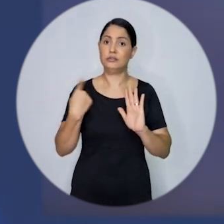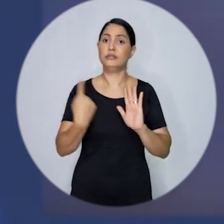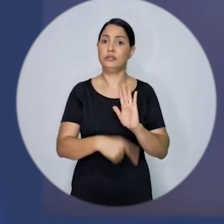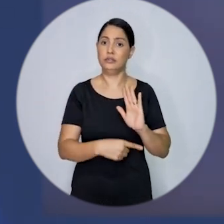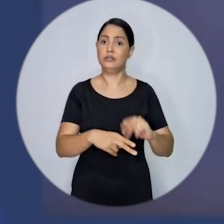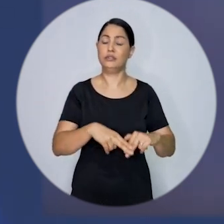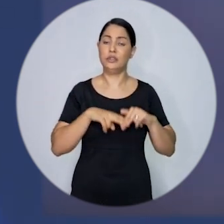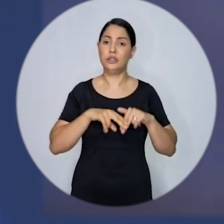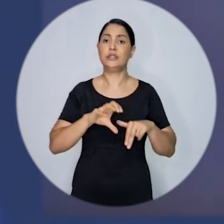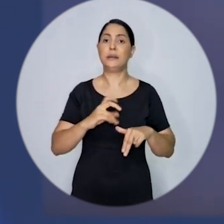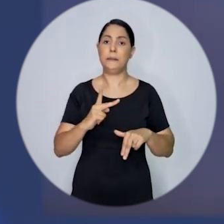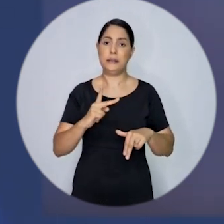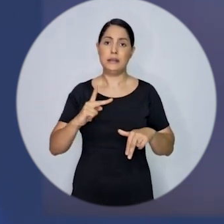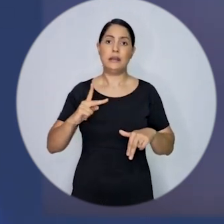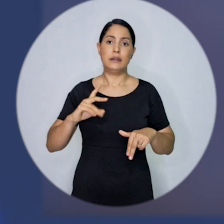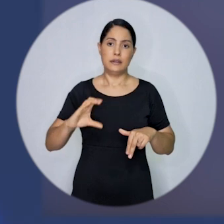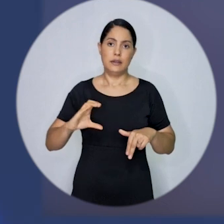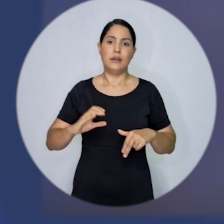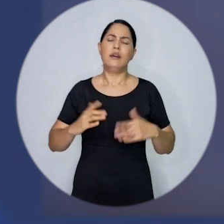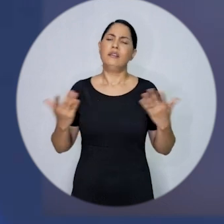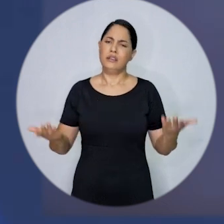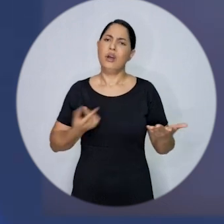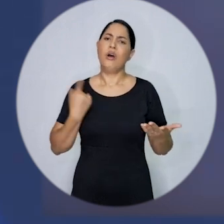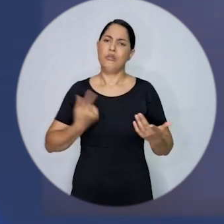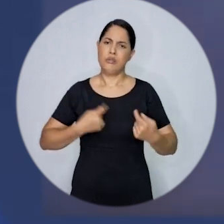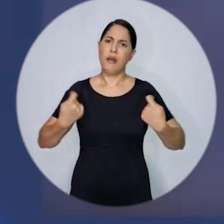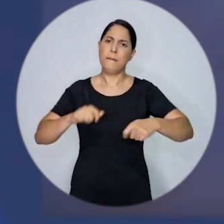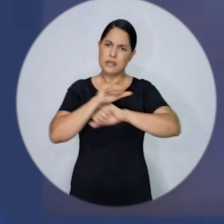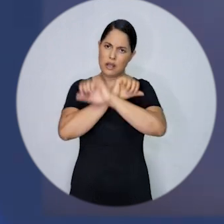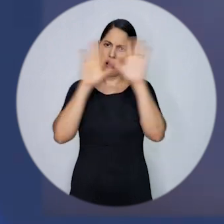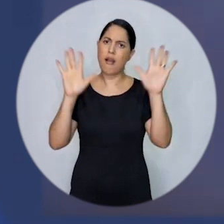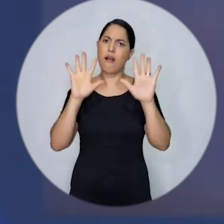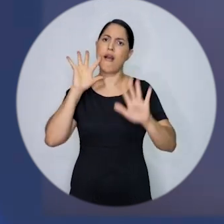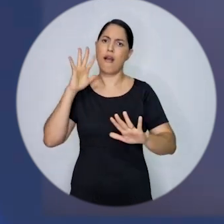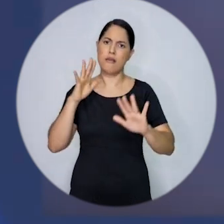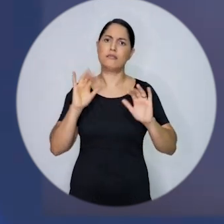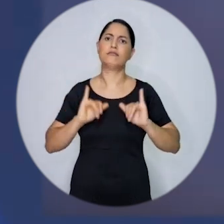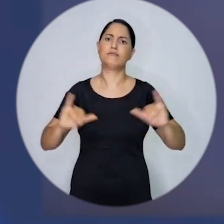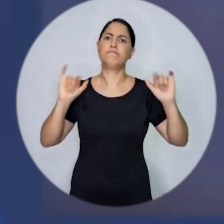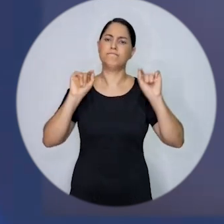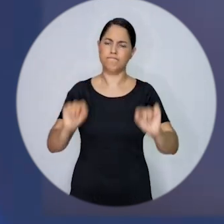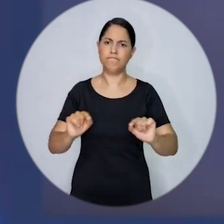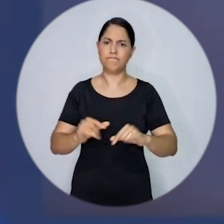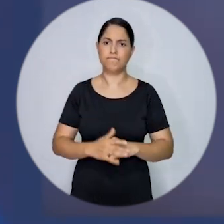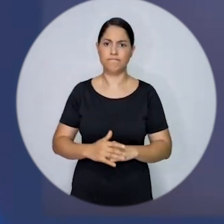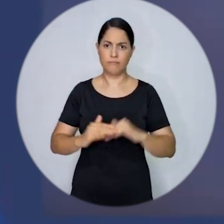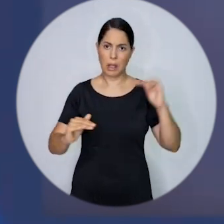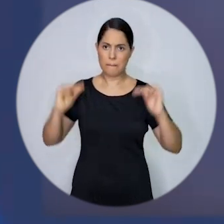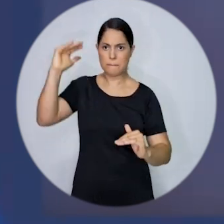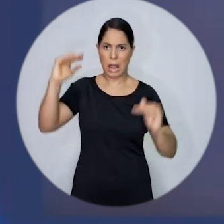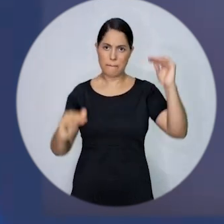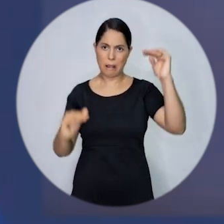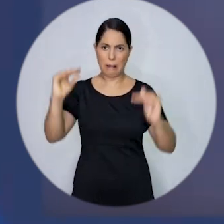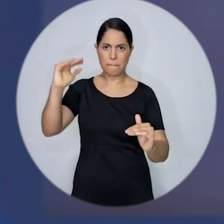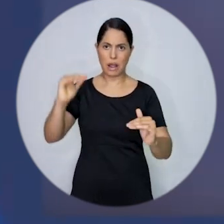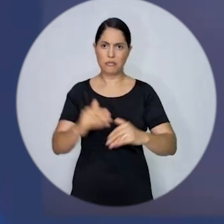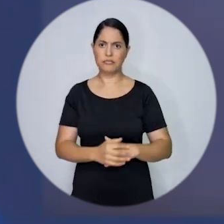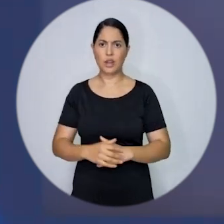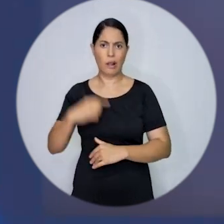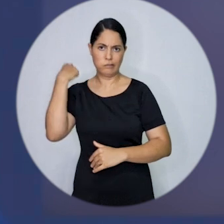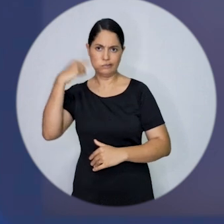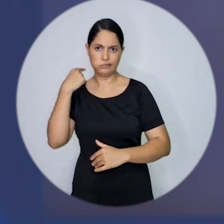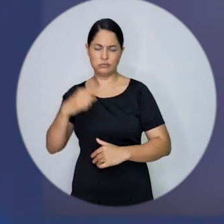explicitamente revogada pelo Código de Processo Civil. É urgente esclarecer de uma vez por todas que não há hierarquia nem